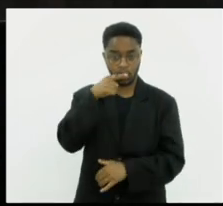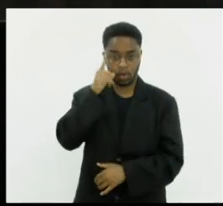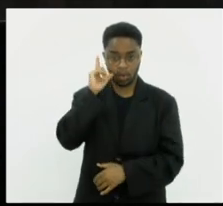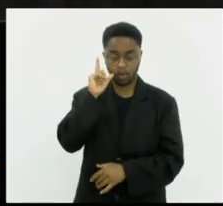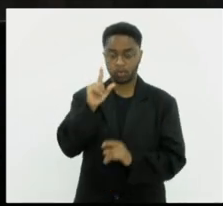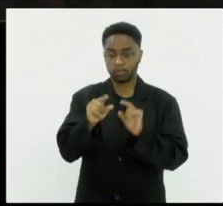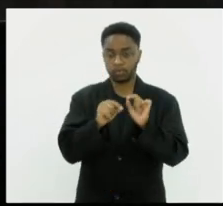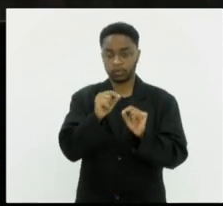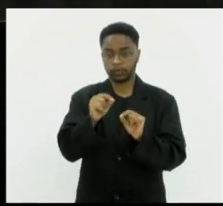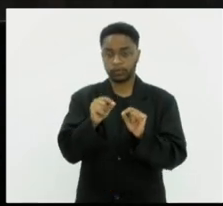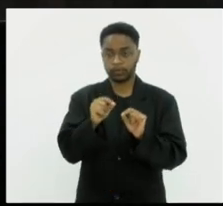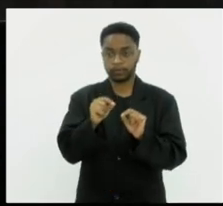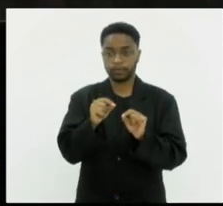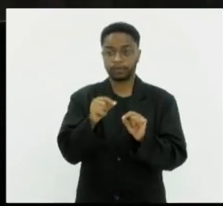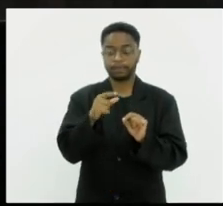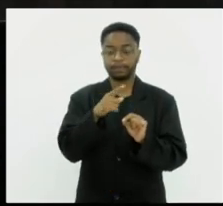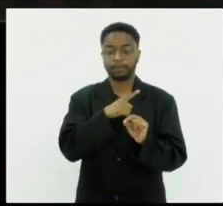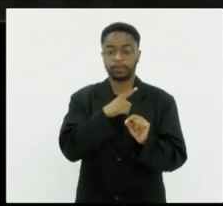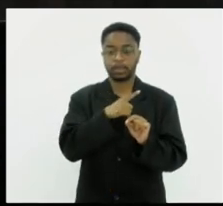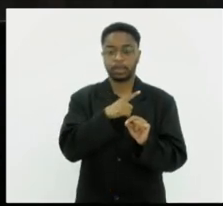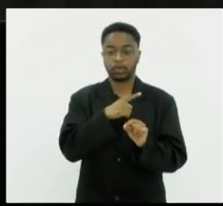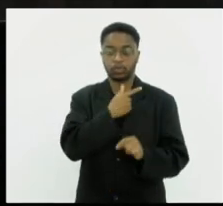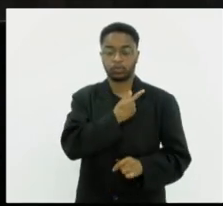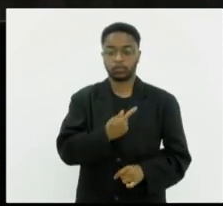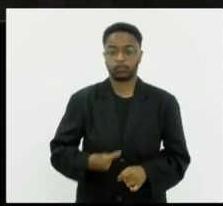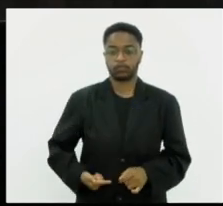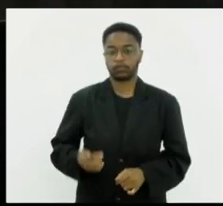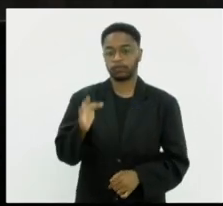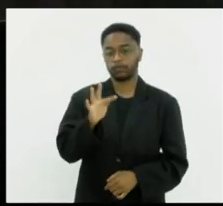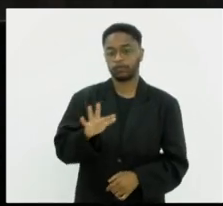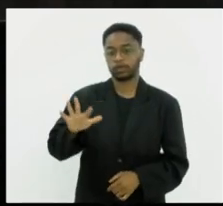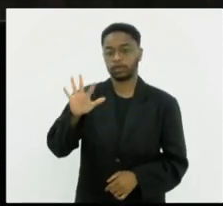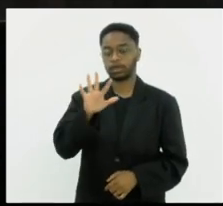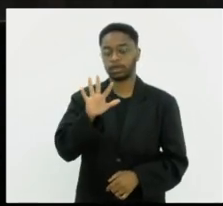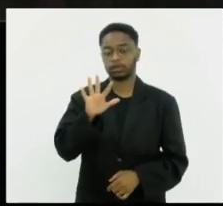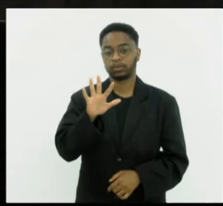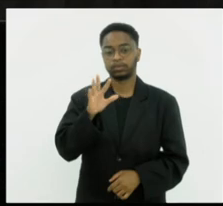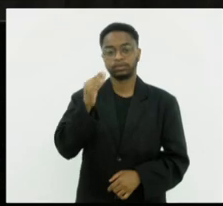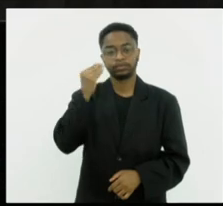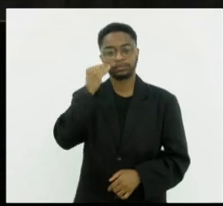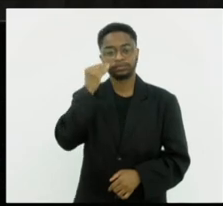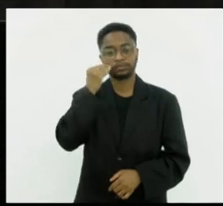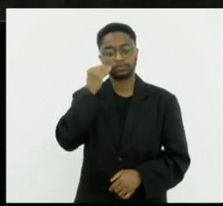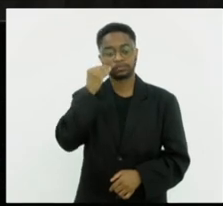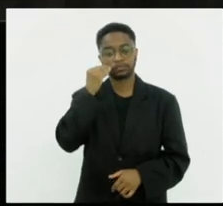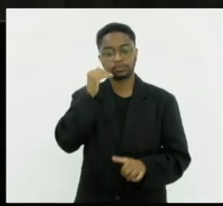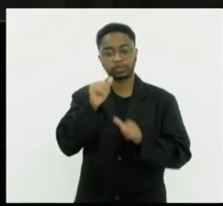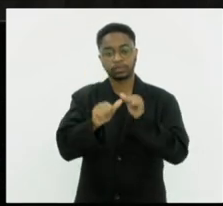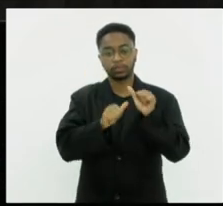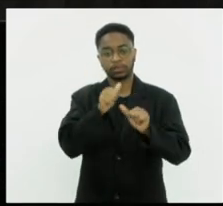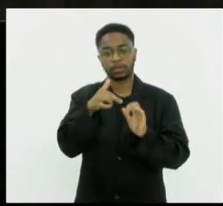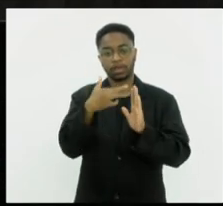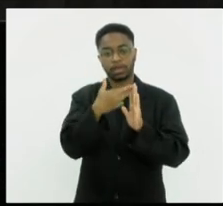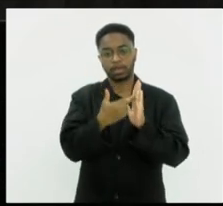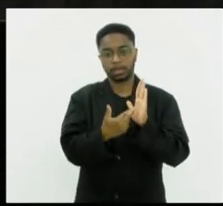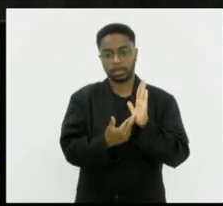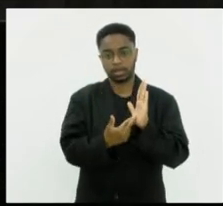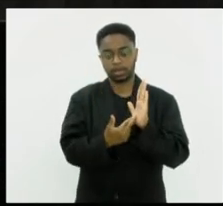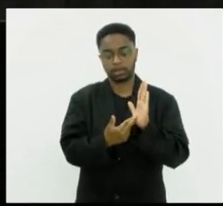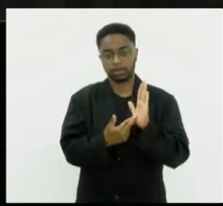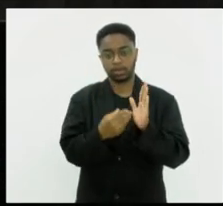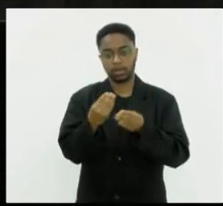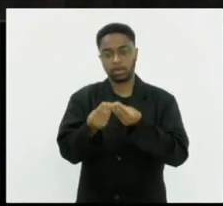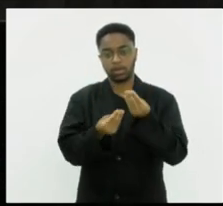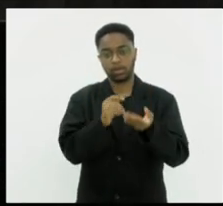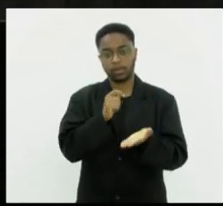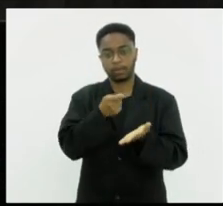um aceno do governo federal de alterar a regra de